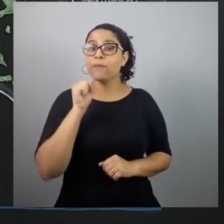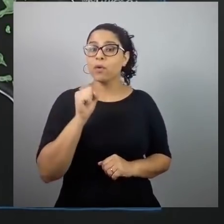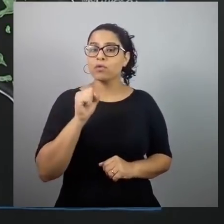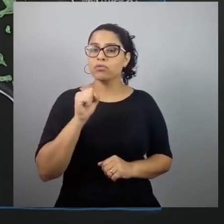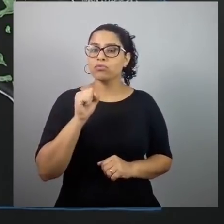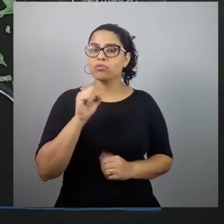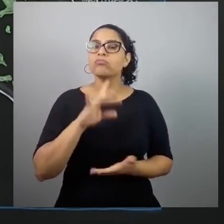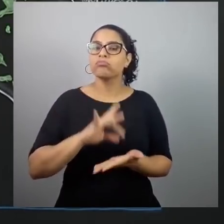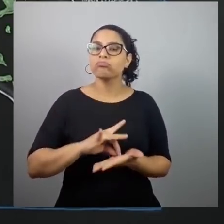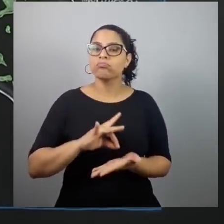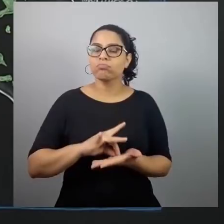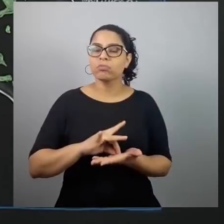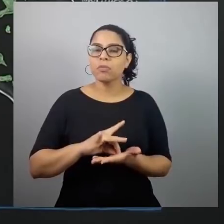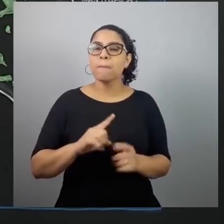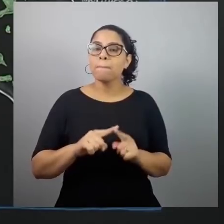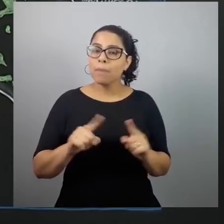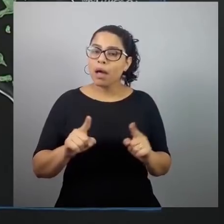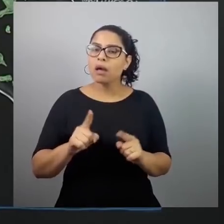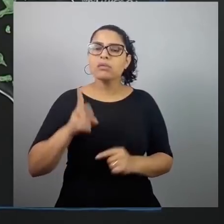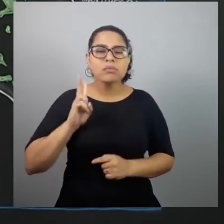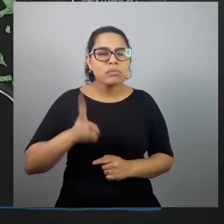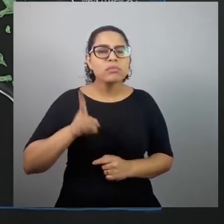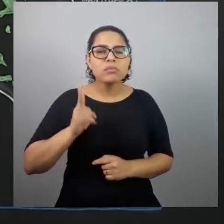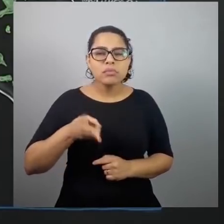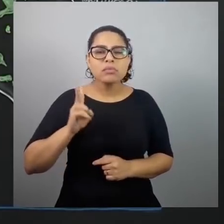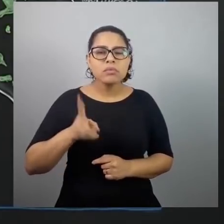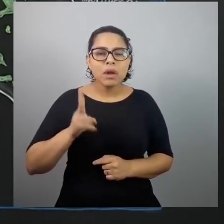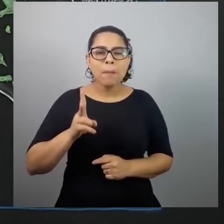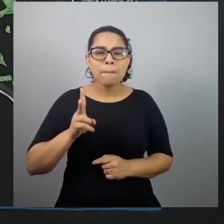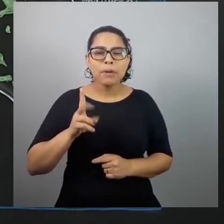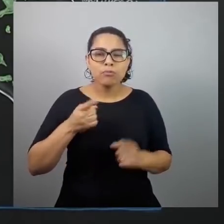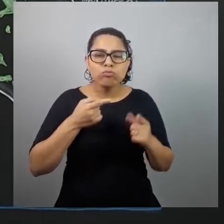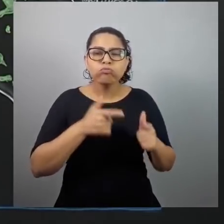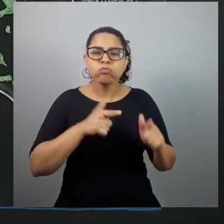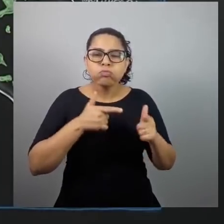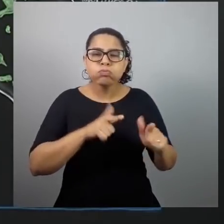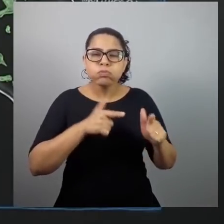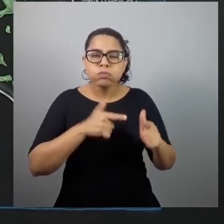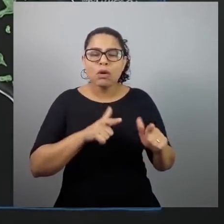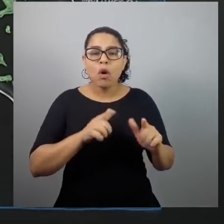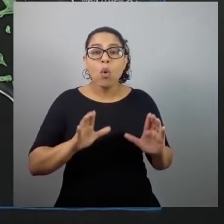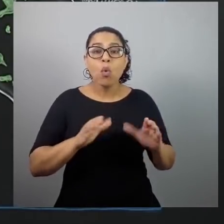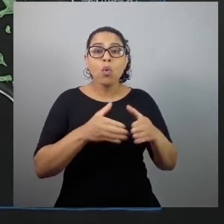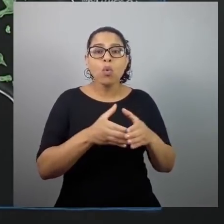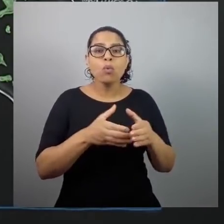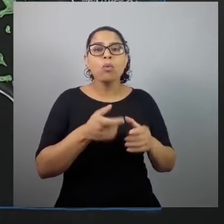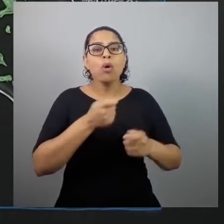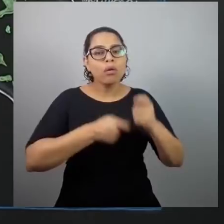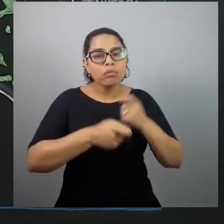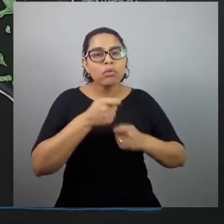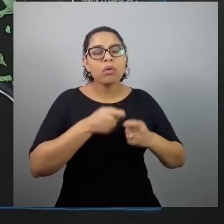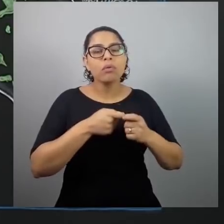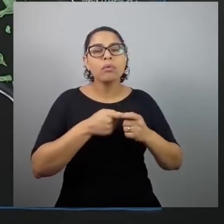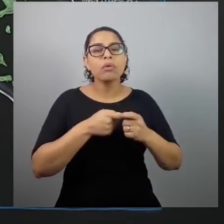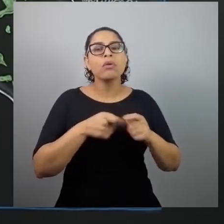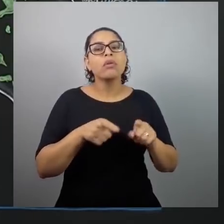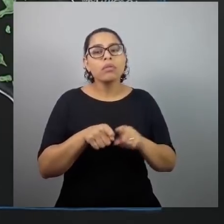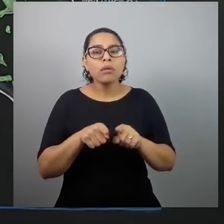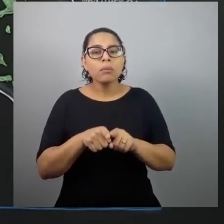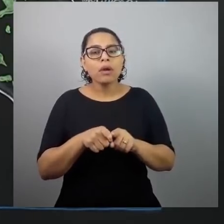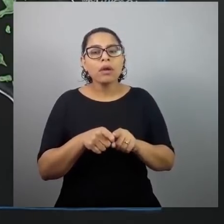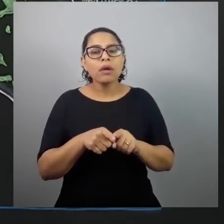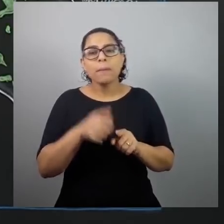né? Mesmo assim, eles estão constantemente sob ameaça, especialmente de grupos econômicos e de